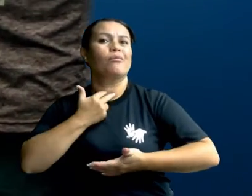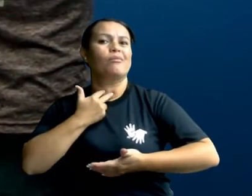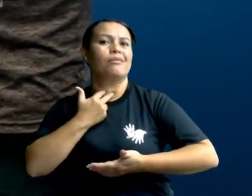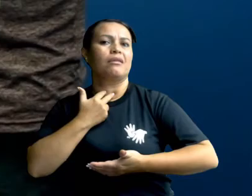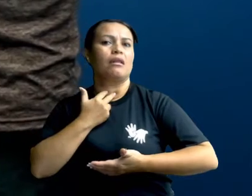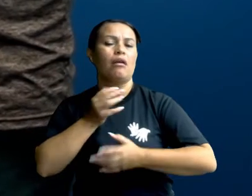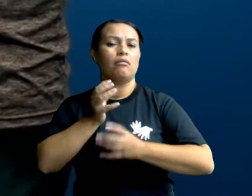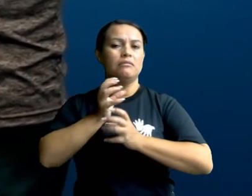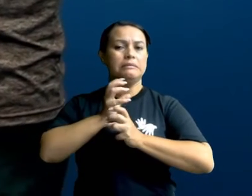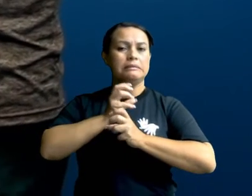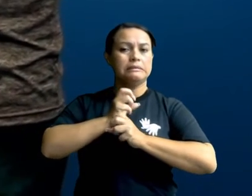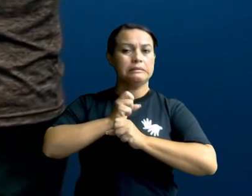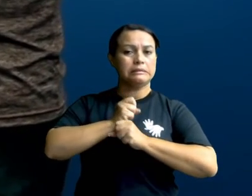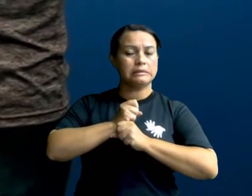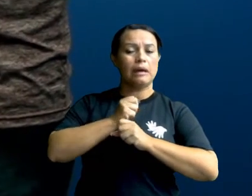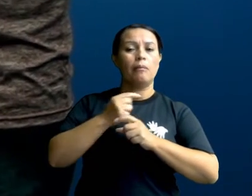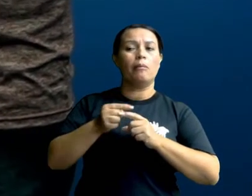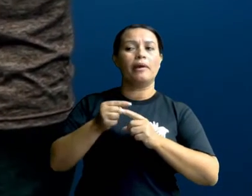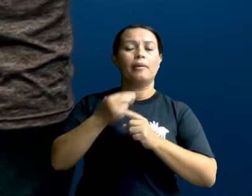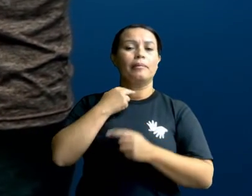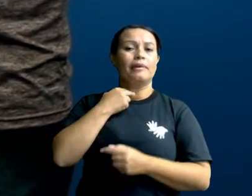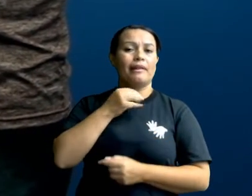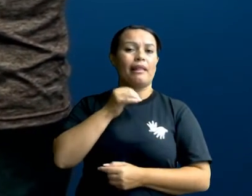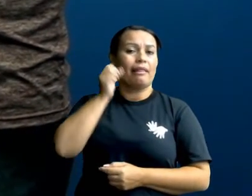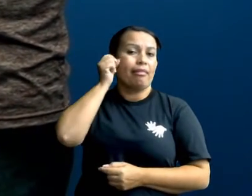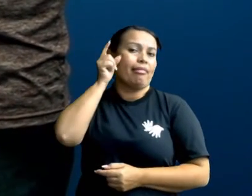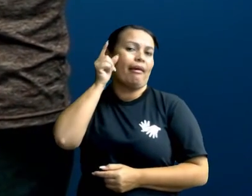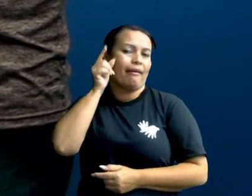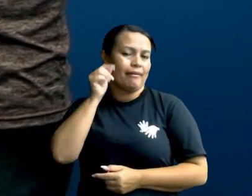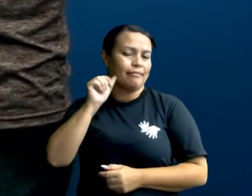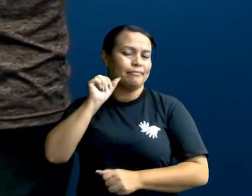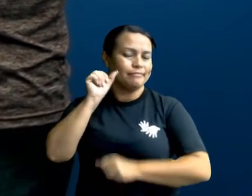que têm ideias contrárias ao do Partido Comunista.